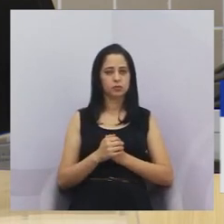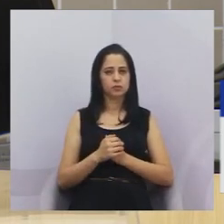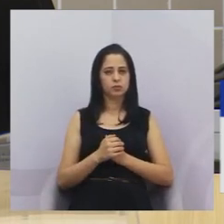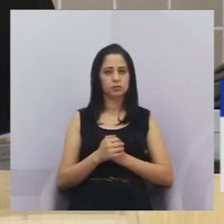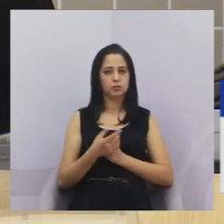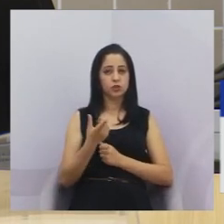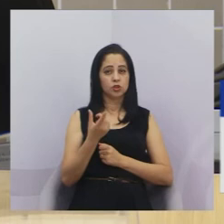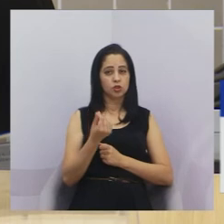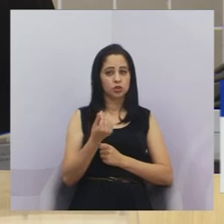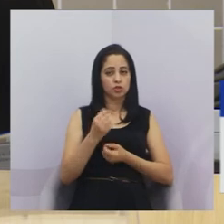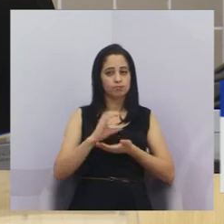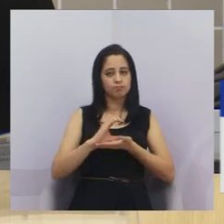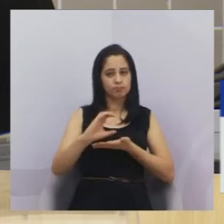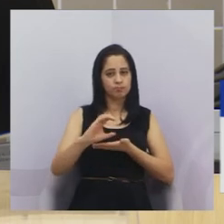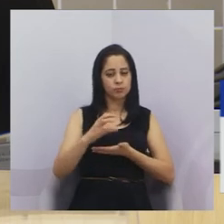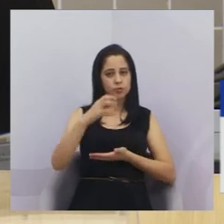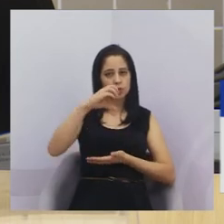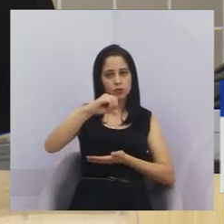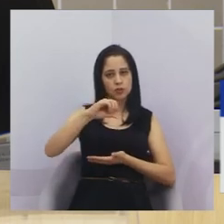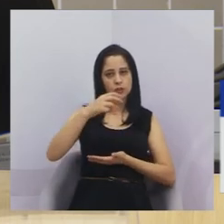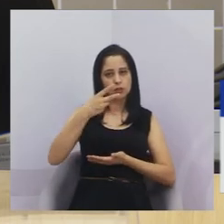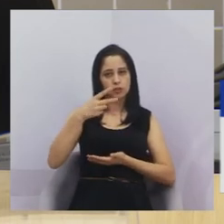gratificação